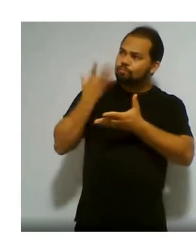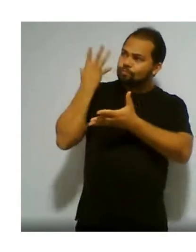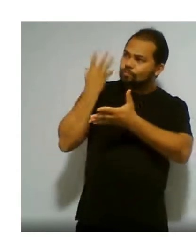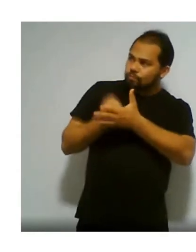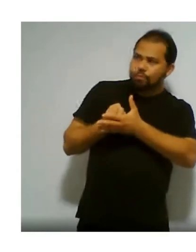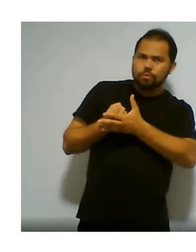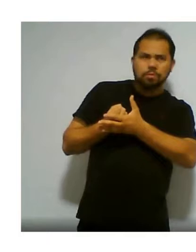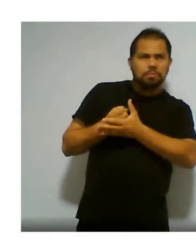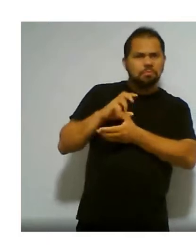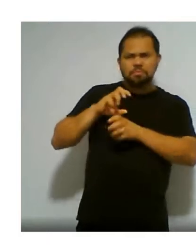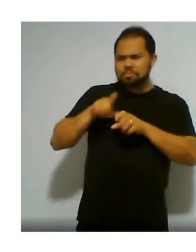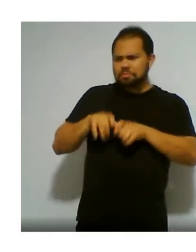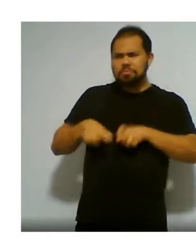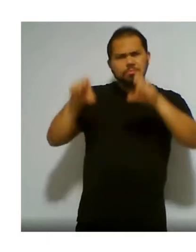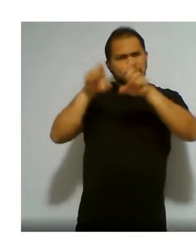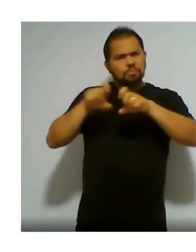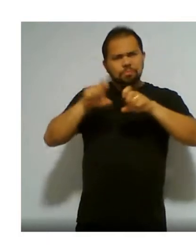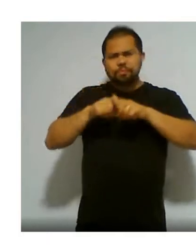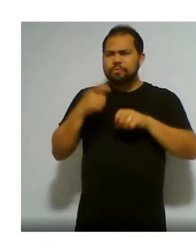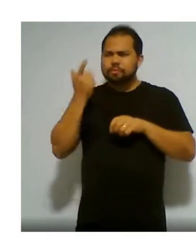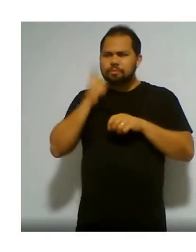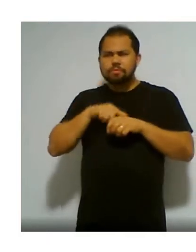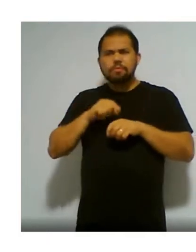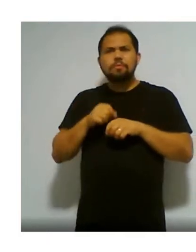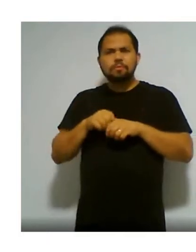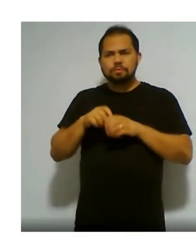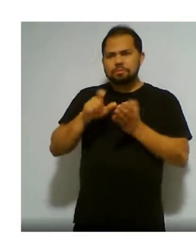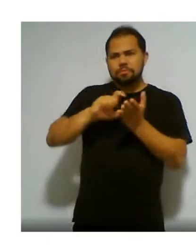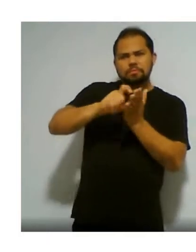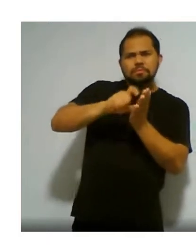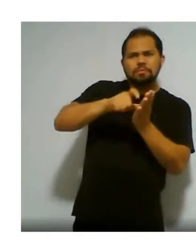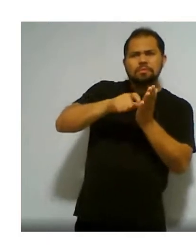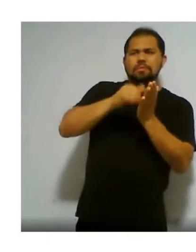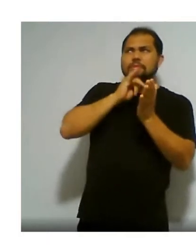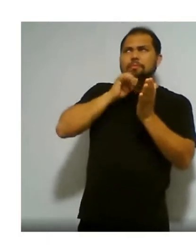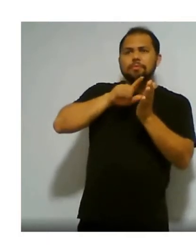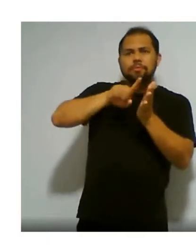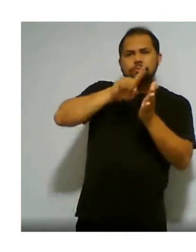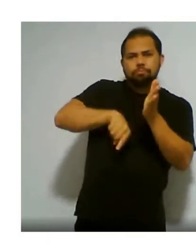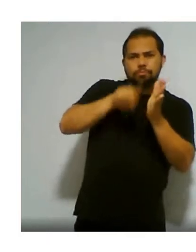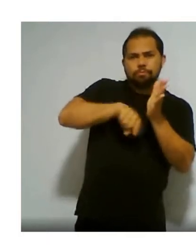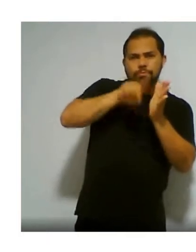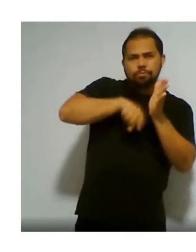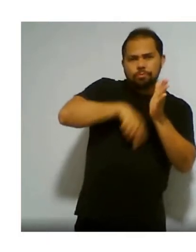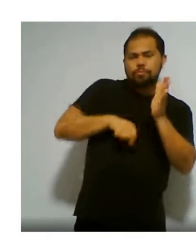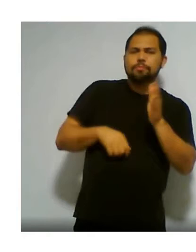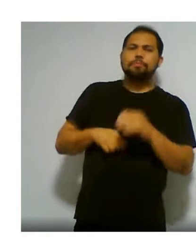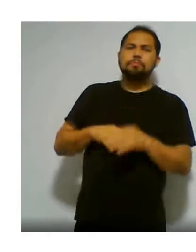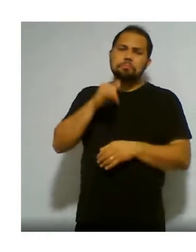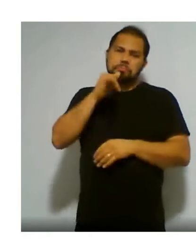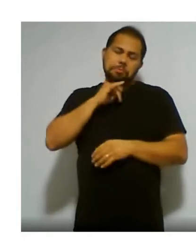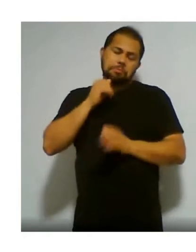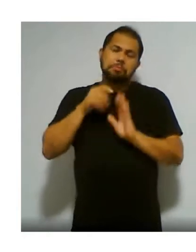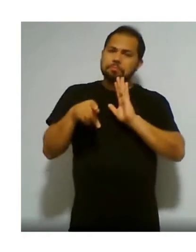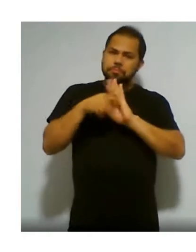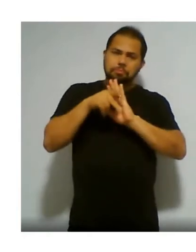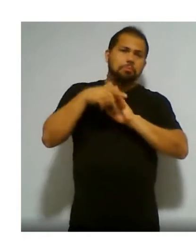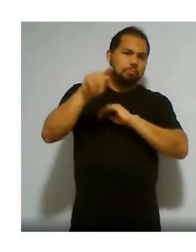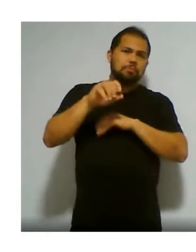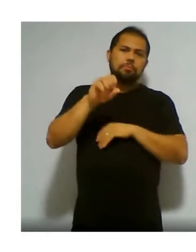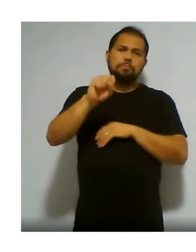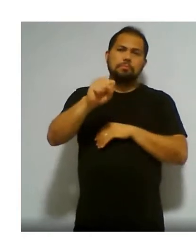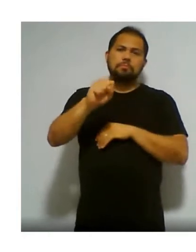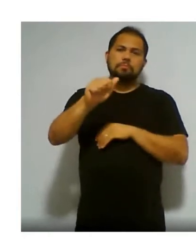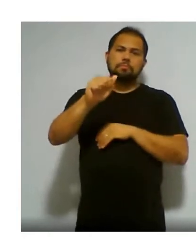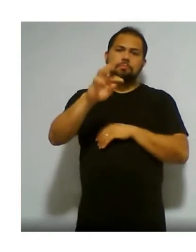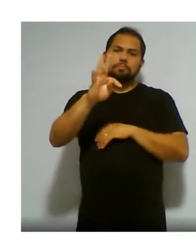consegue remover um HD, por exemplo, do tipo SATA, ou um leitor de DVD do tipo